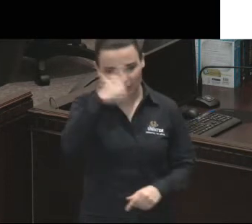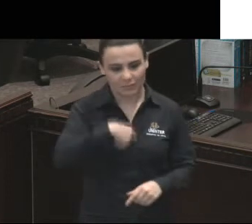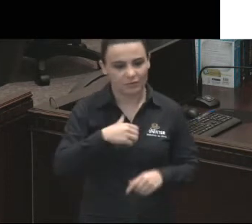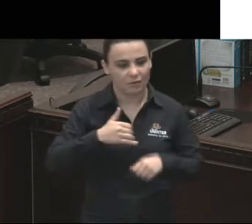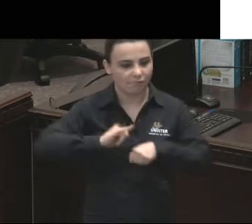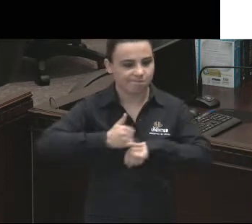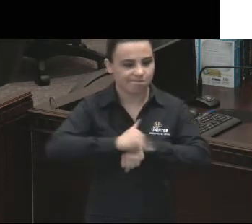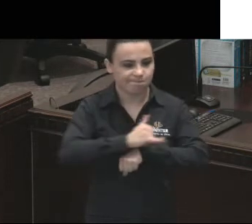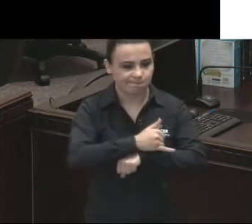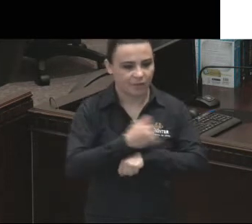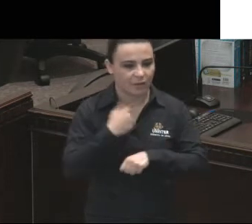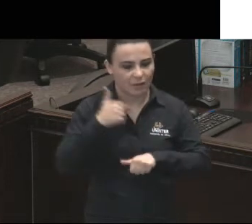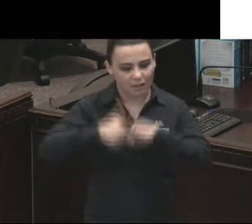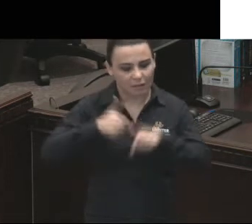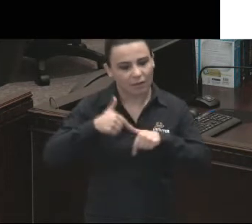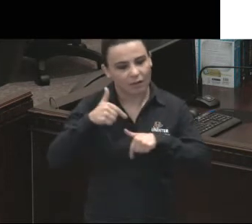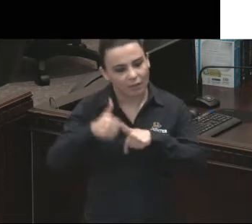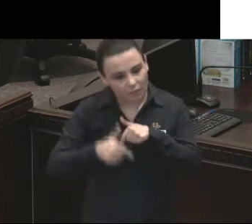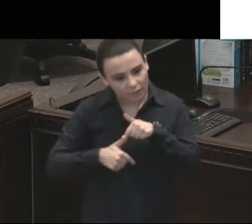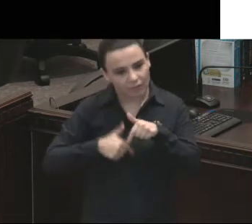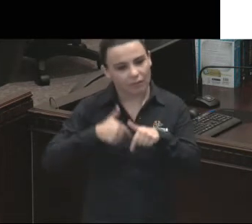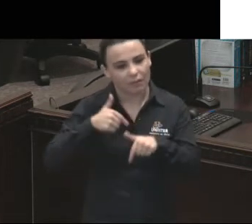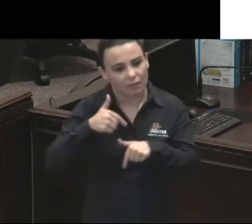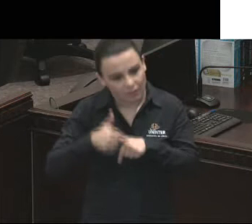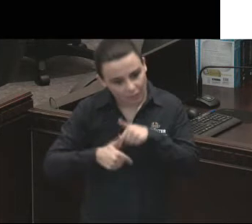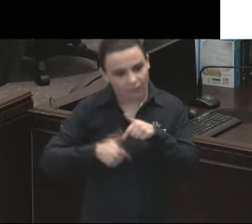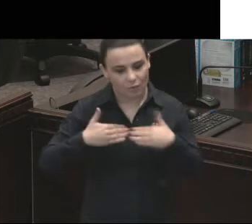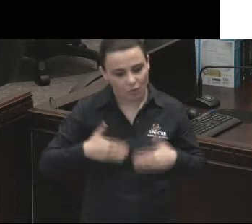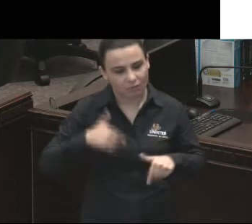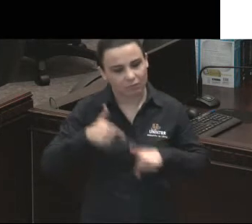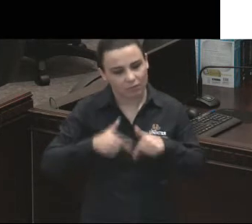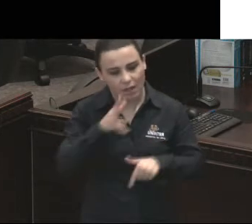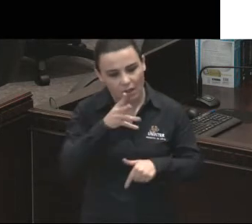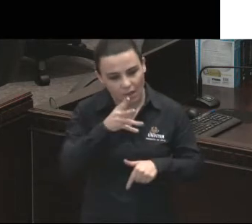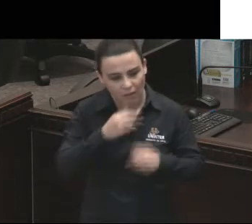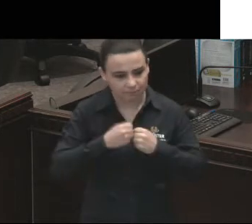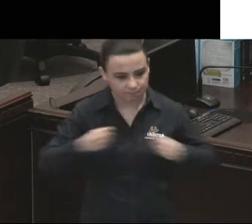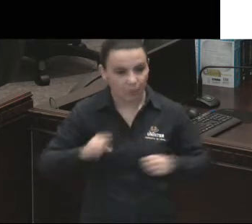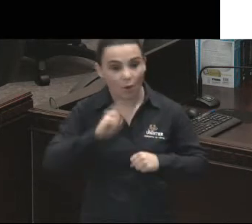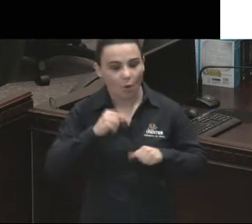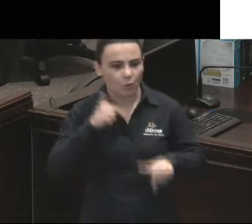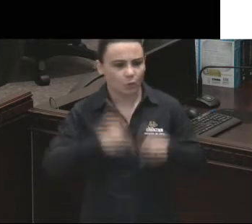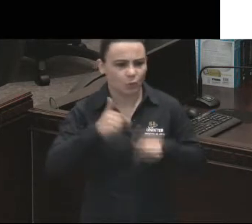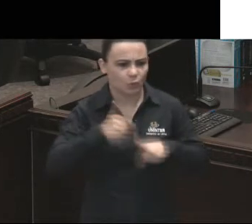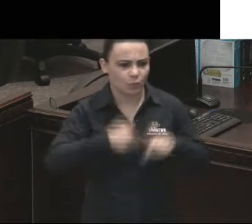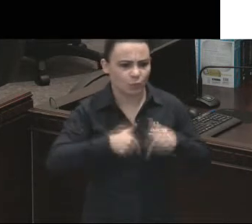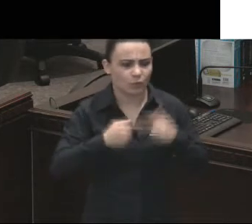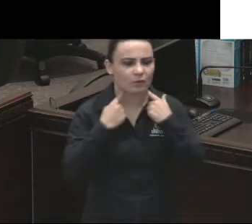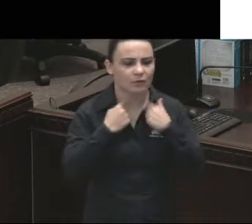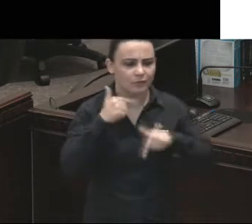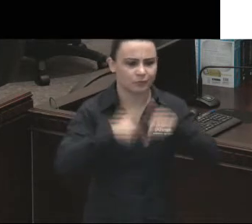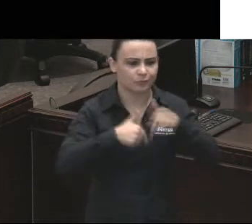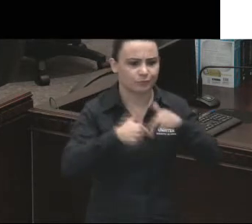pode provocar também alterações na reprodução e que pode ser a origem de alguns produtos